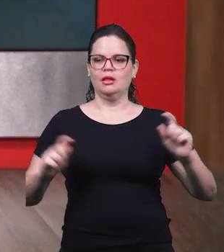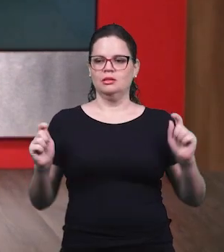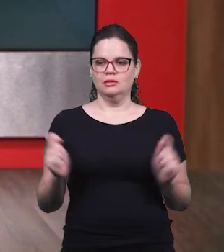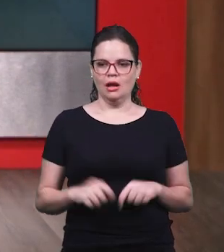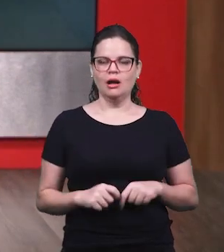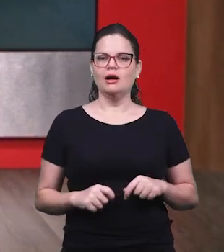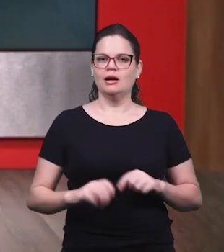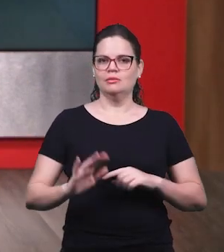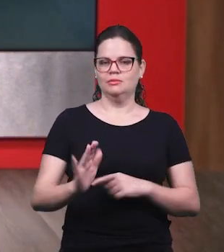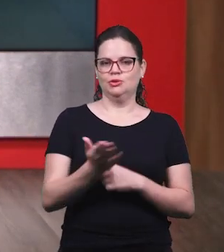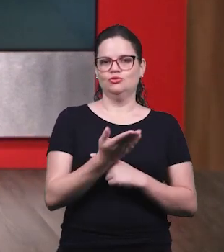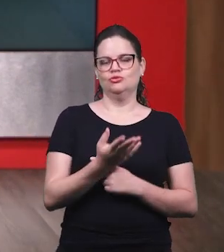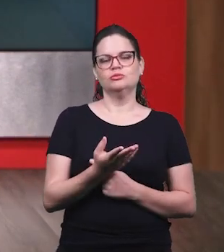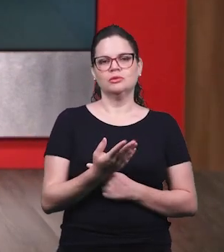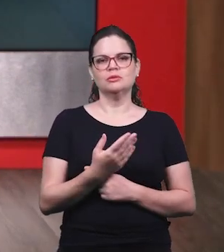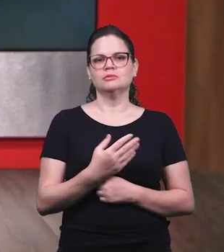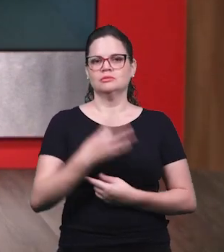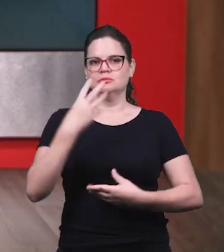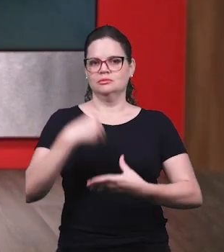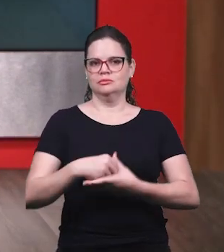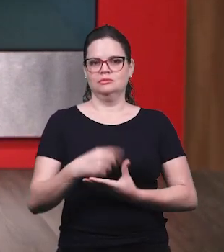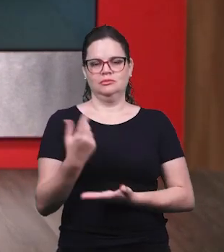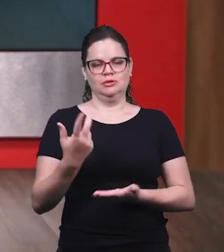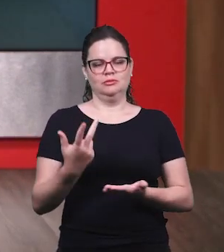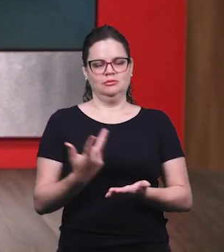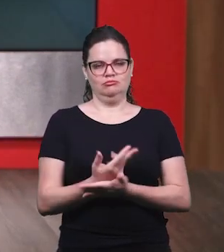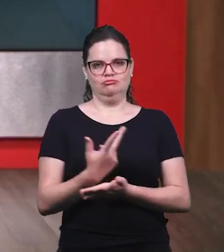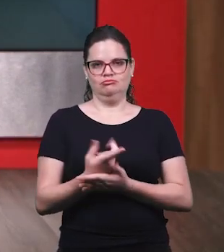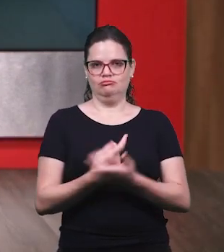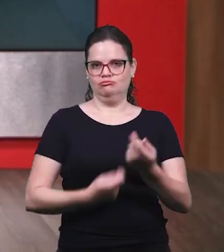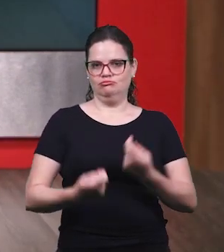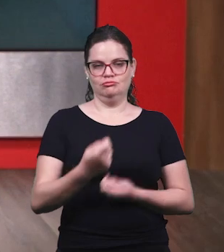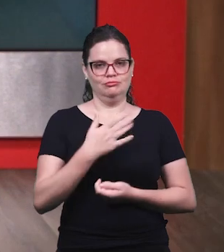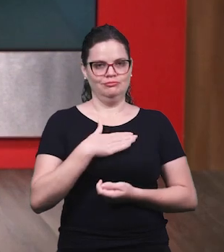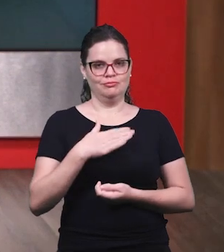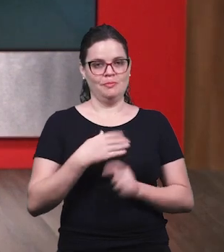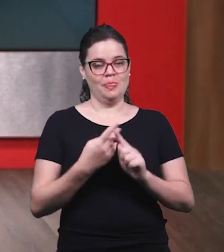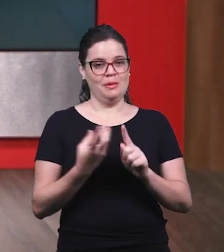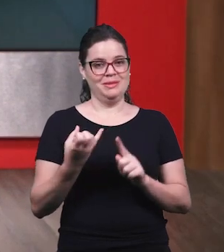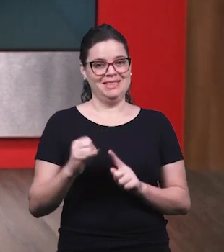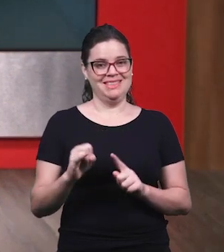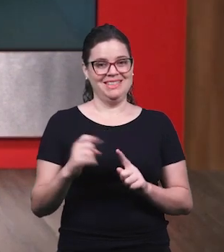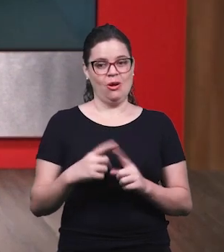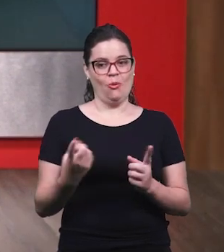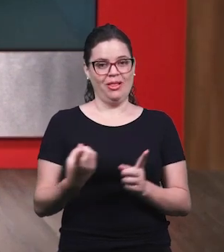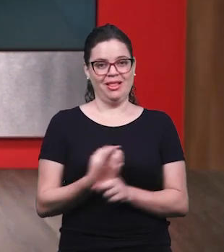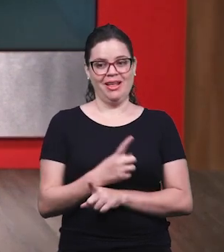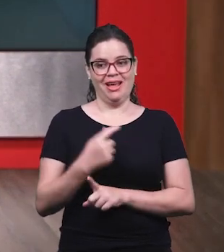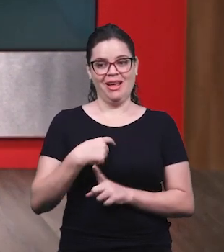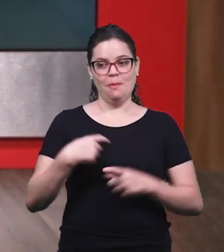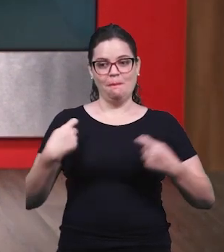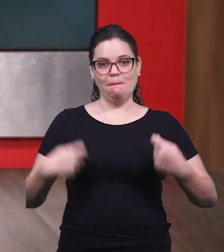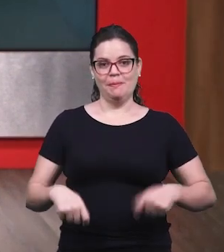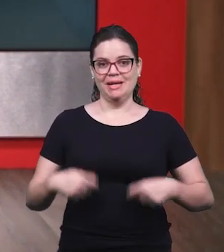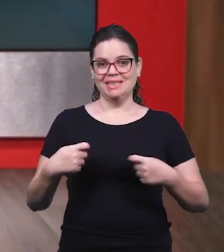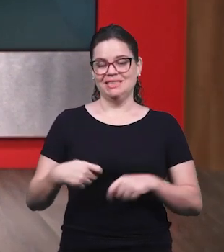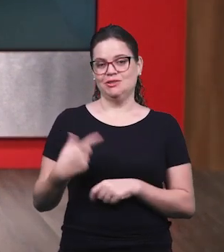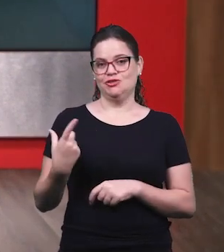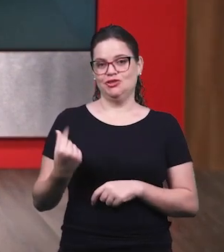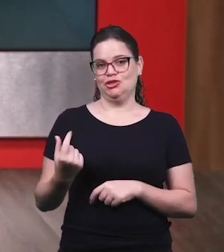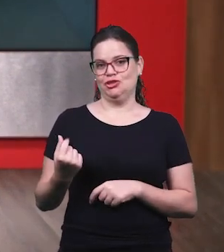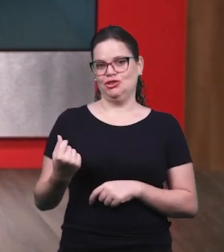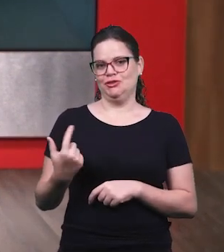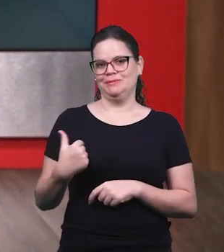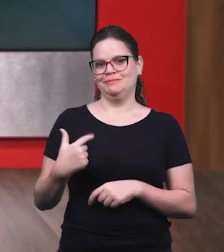o orçamento familiar. Quando é o contrário, você necessita de um dinheiro